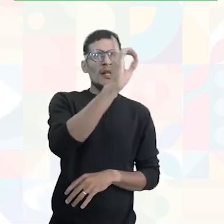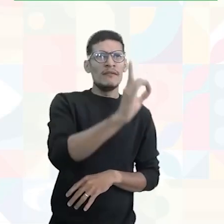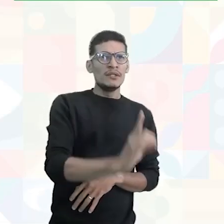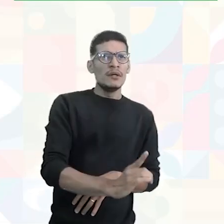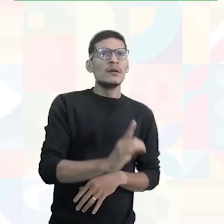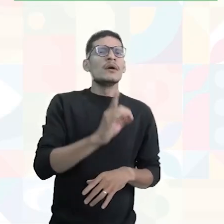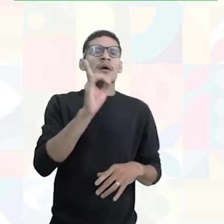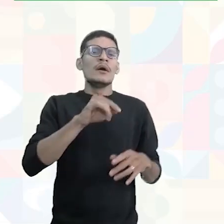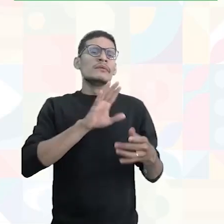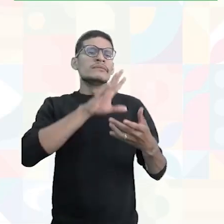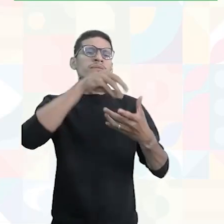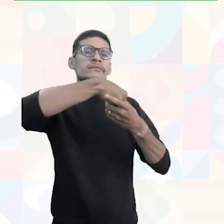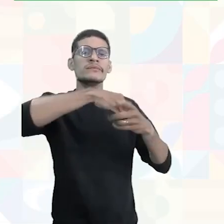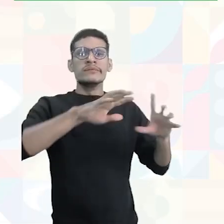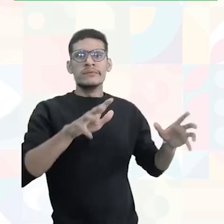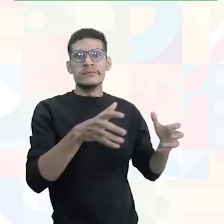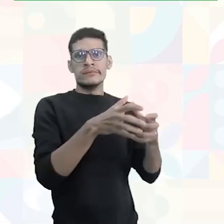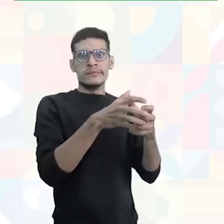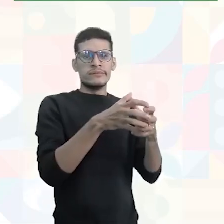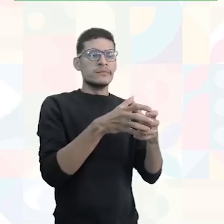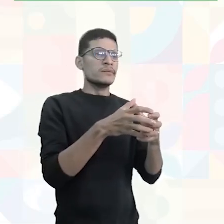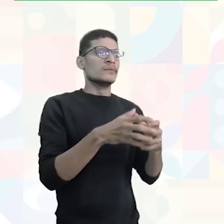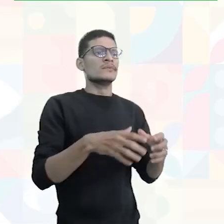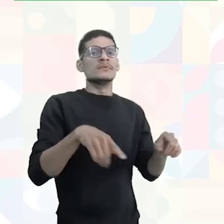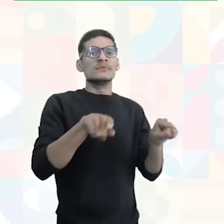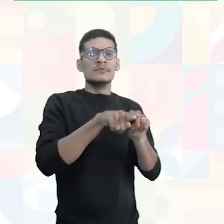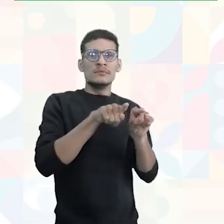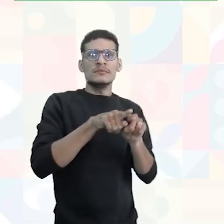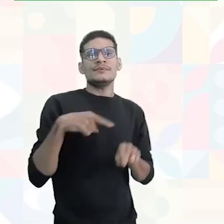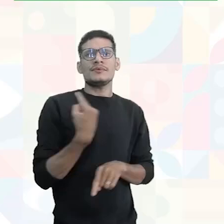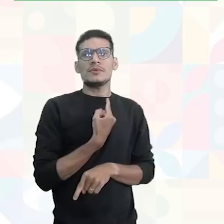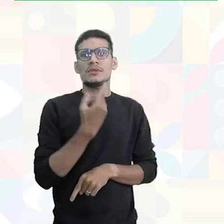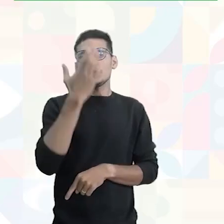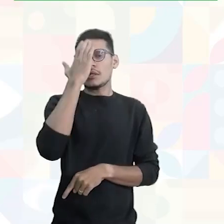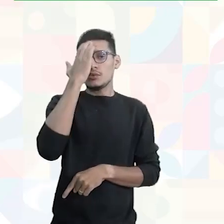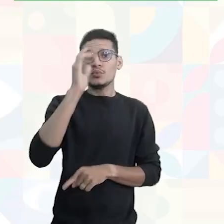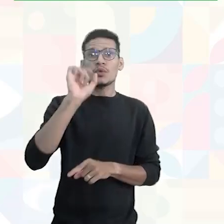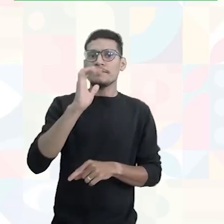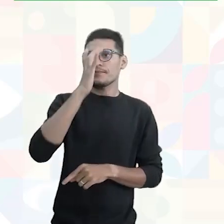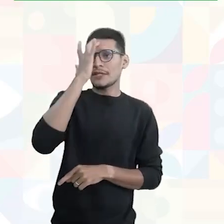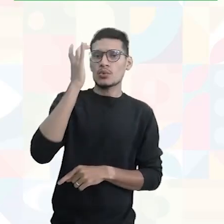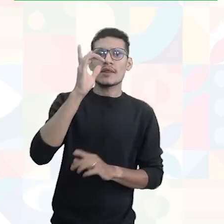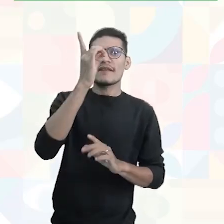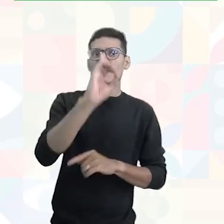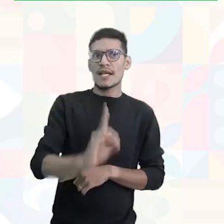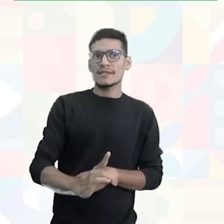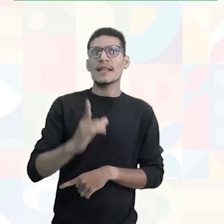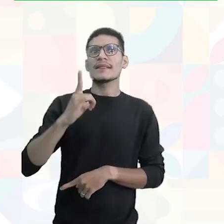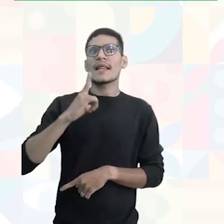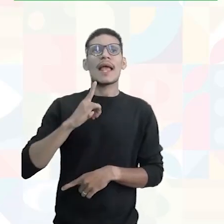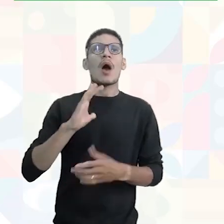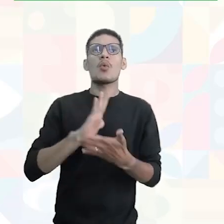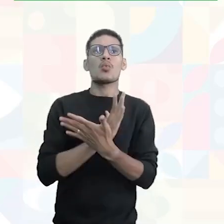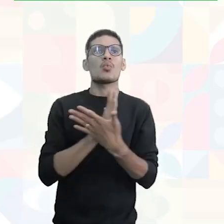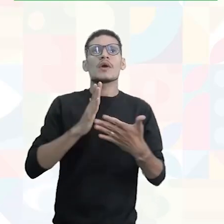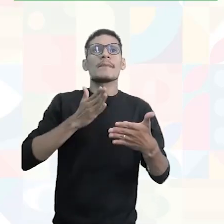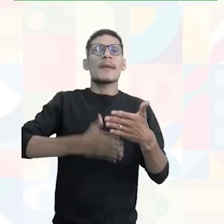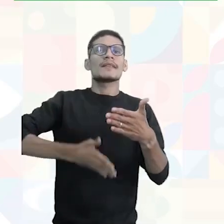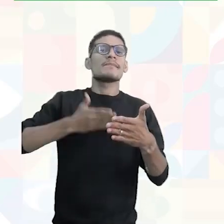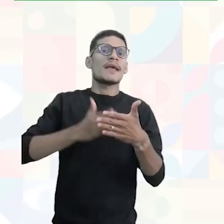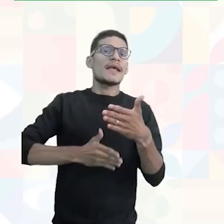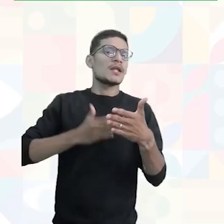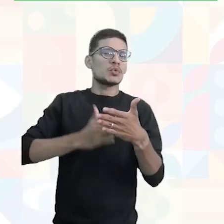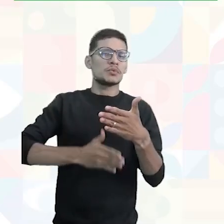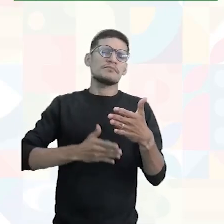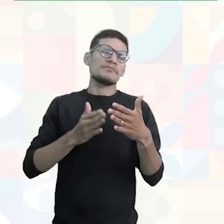nesses grupos, a gente entende que pessoas com deficiência são aquelas que têm impedimentos de